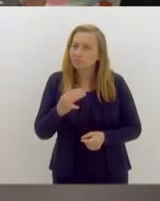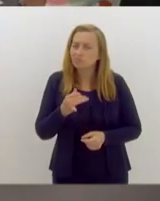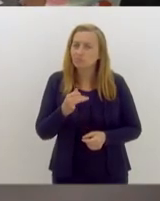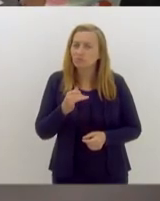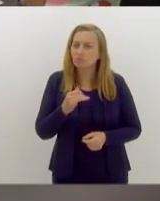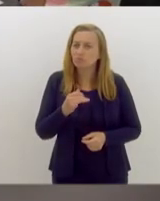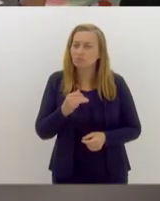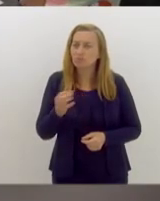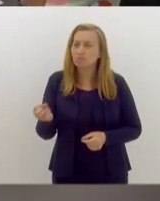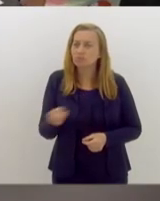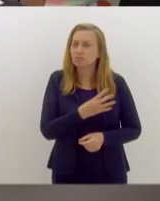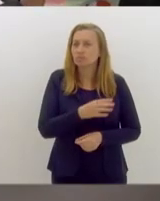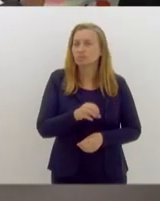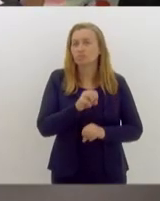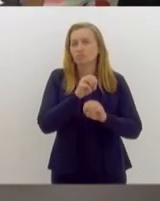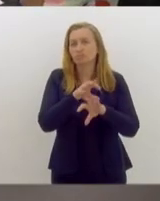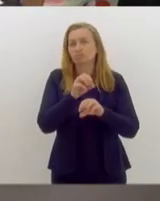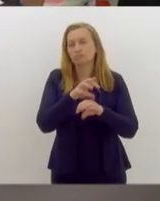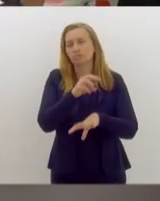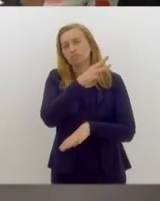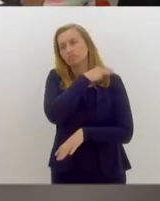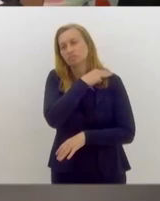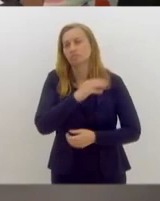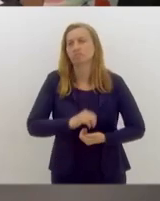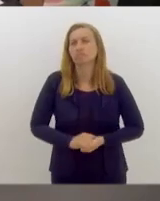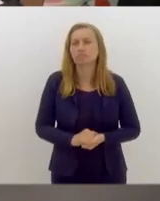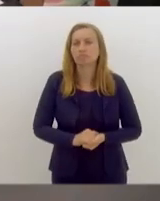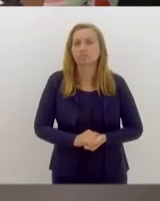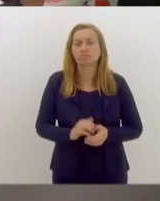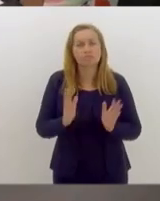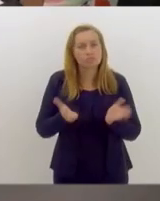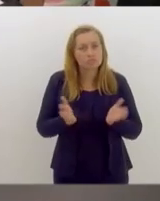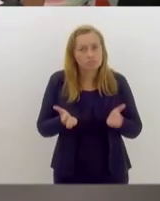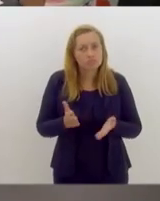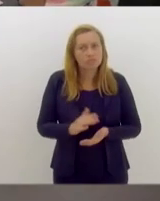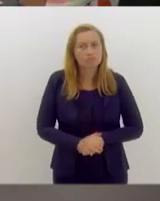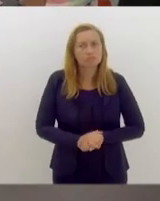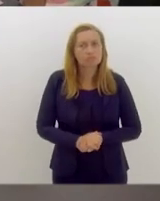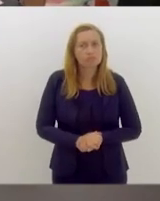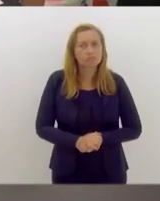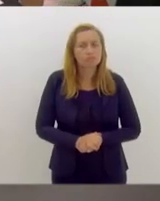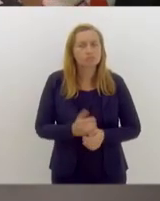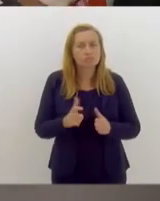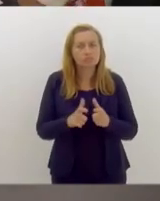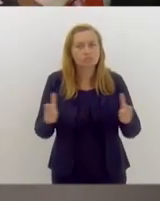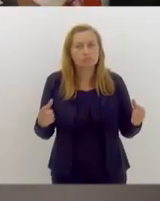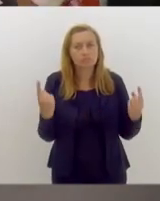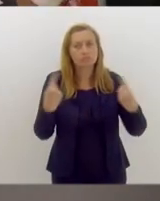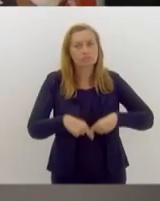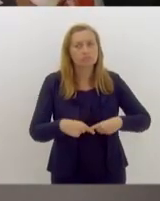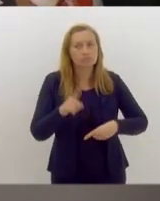do novo ensino médio. Hoje, um dos nossos grandes desafios é essa